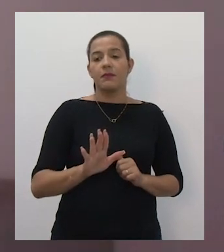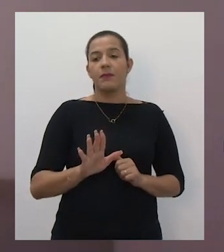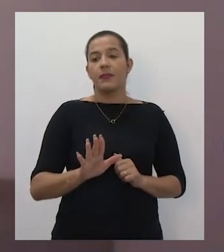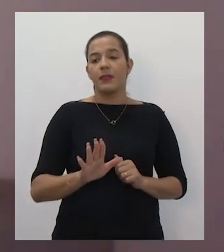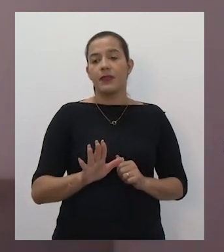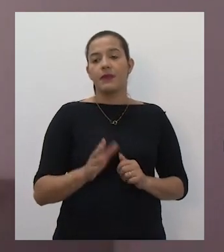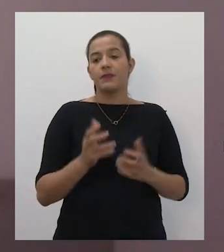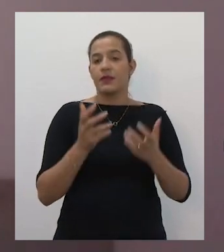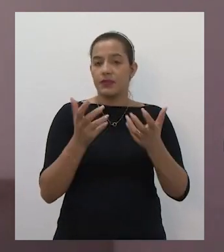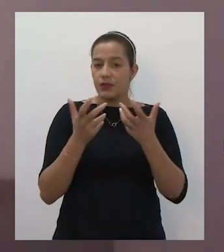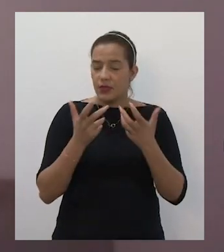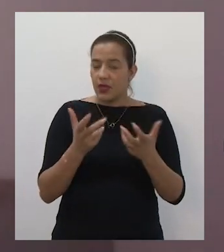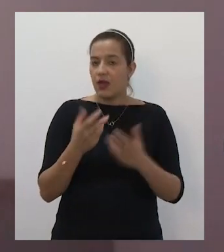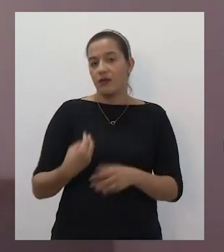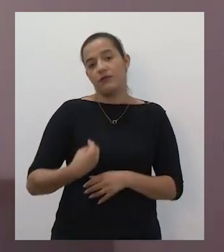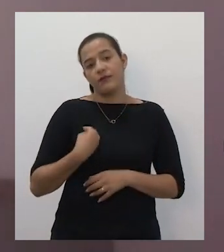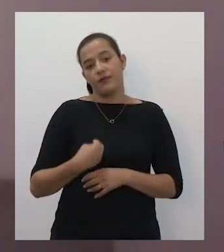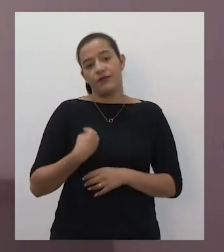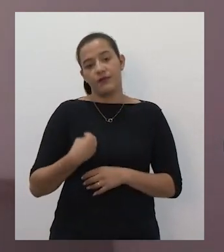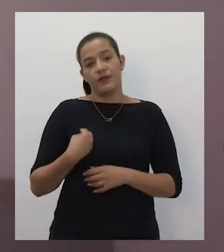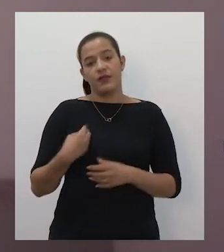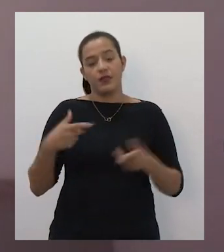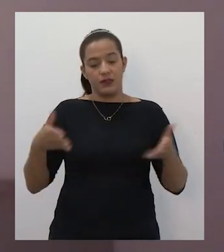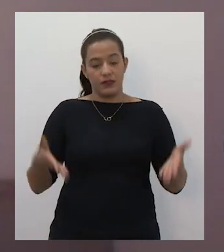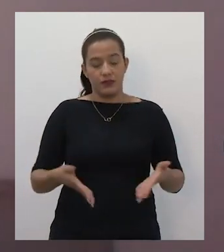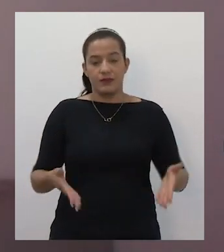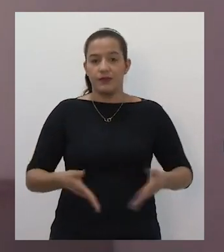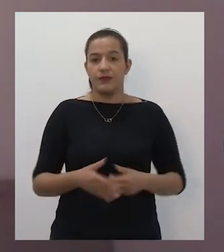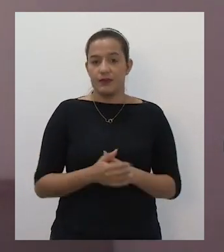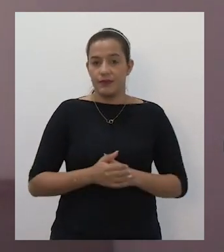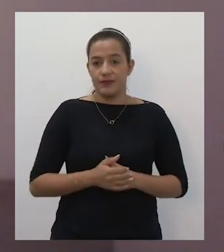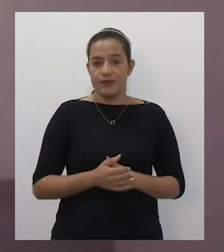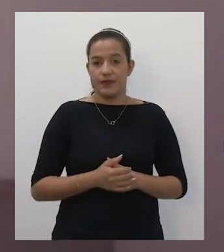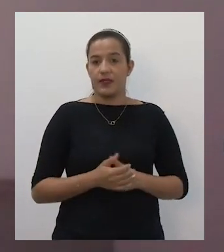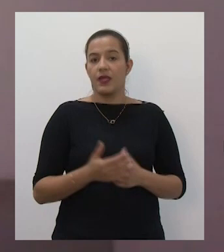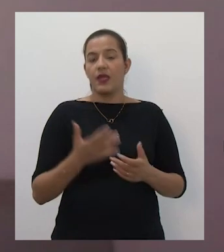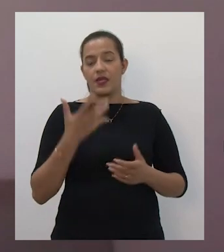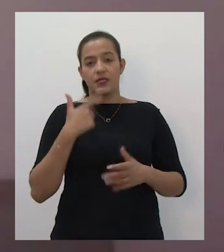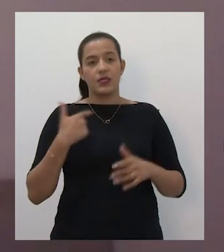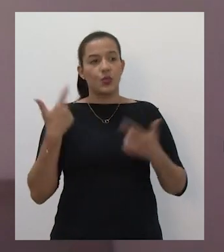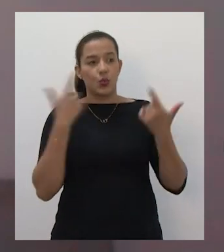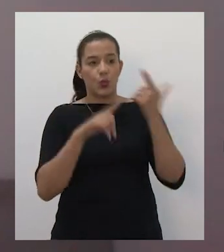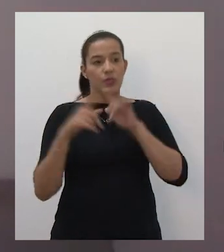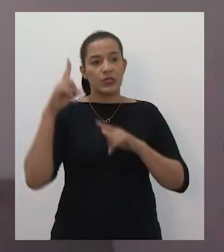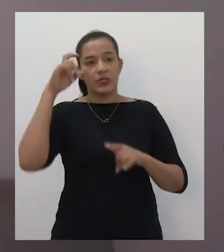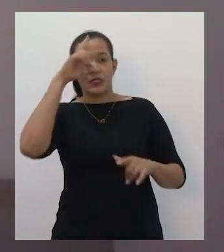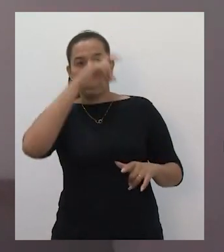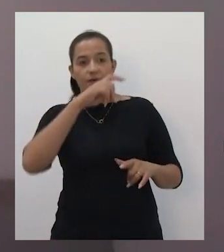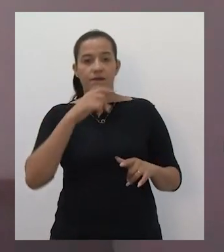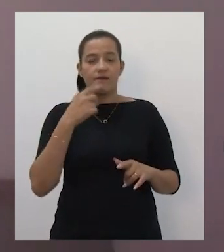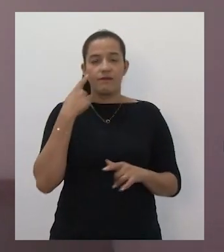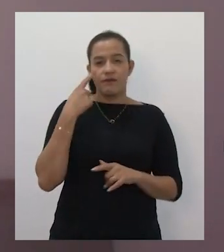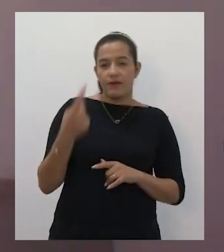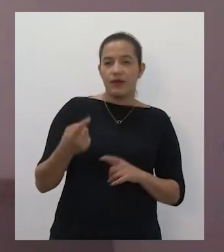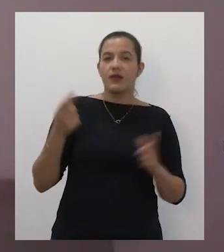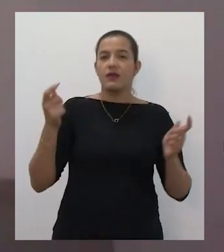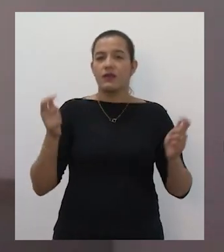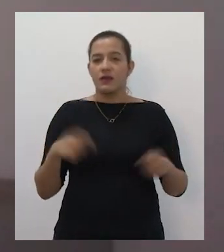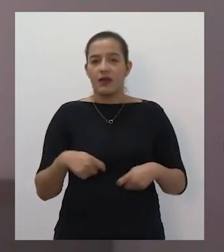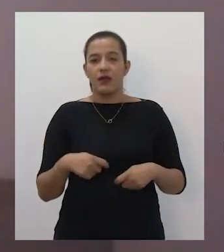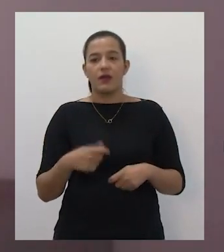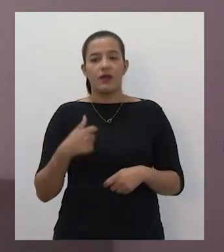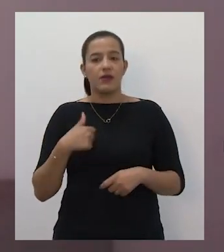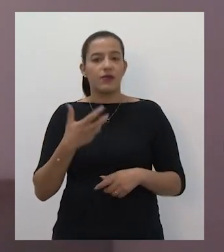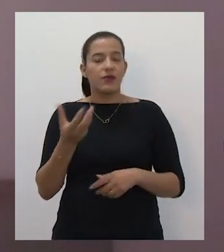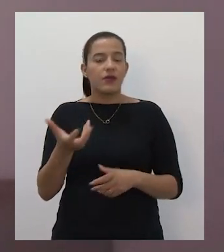eu quis viver isso. Eu acho que é bom a gente se desafiar também, a gente se olhar e falar, eu